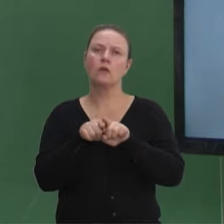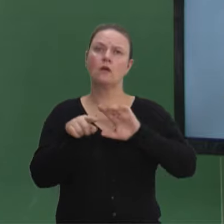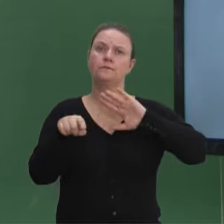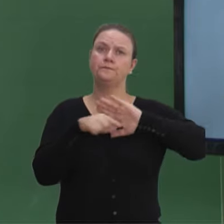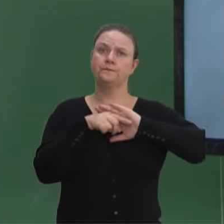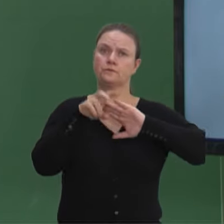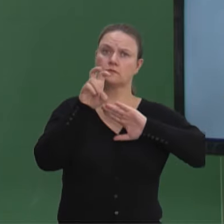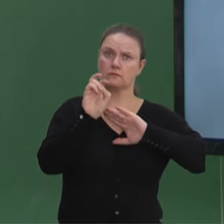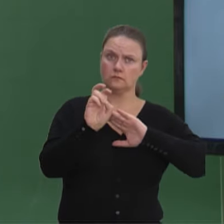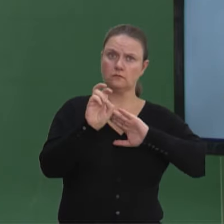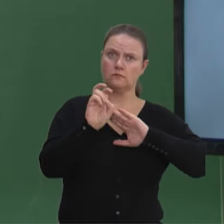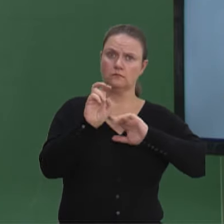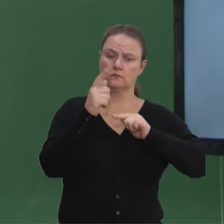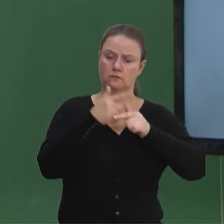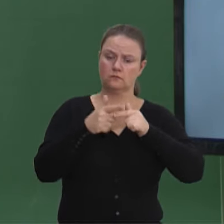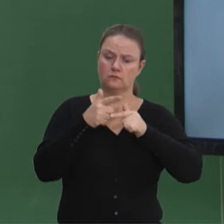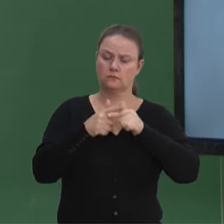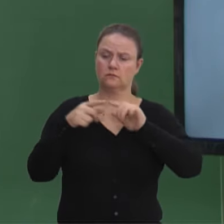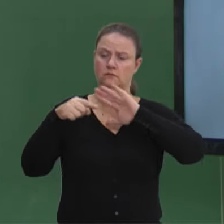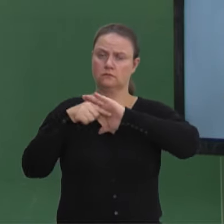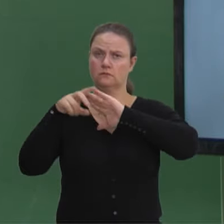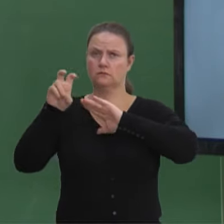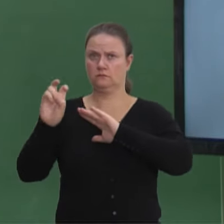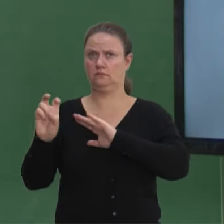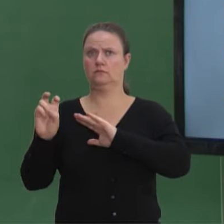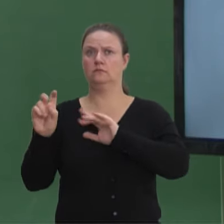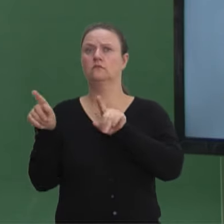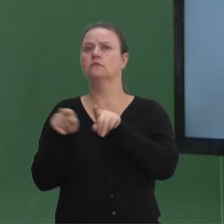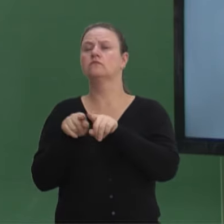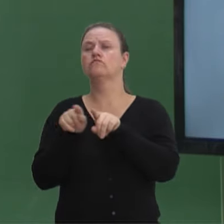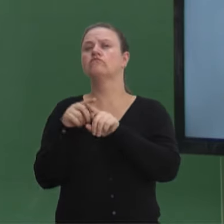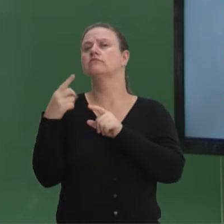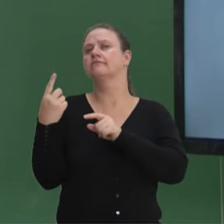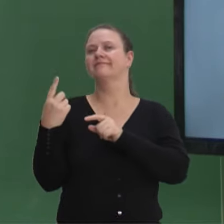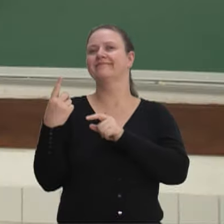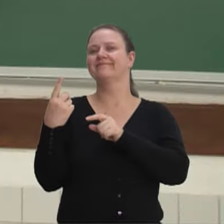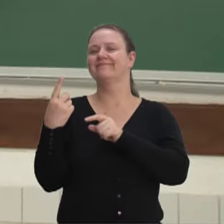dividido por menos 5, como eu havia falado, igual a 1.